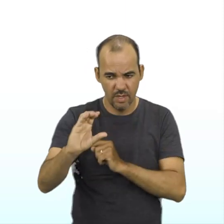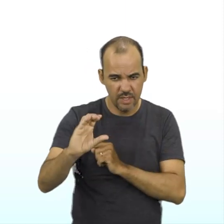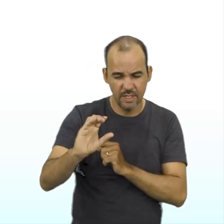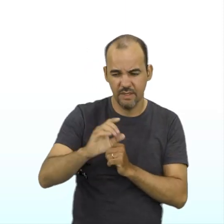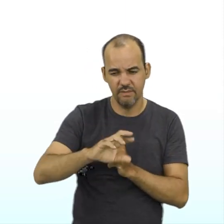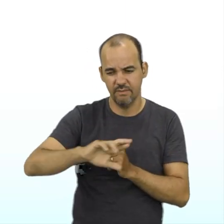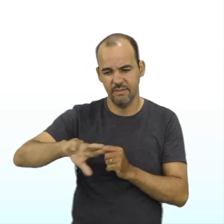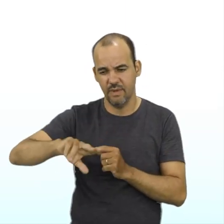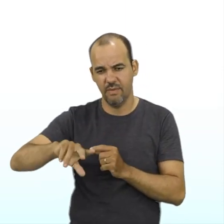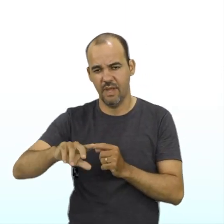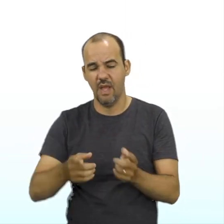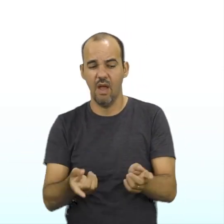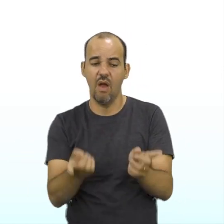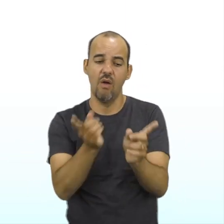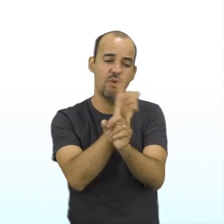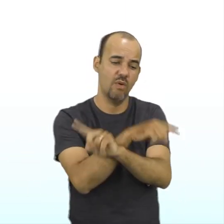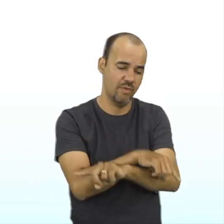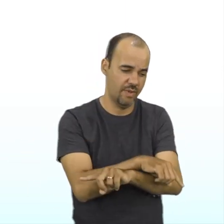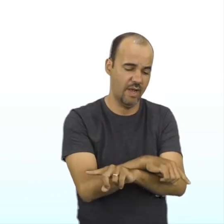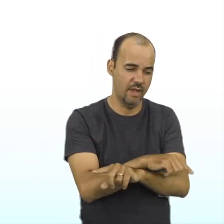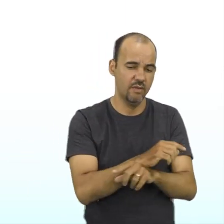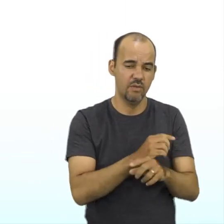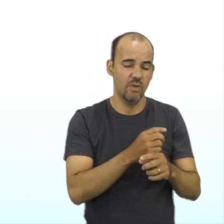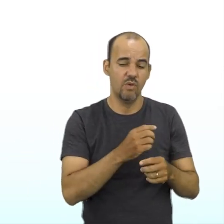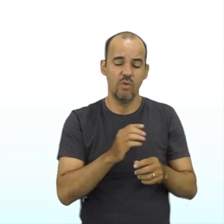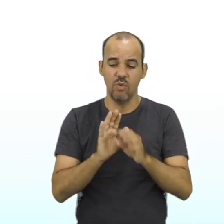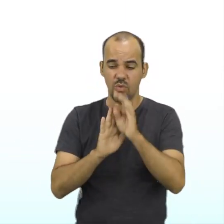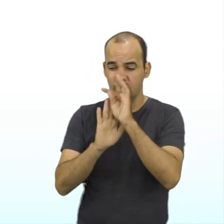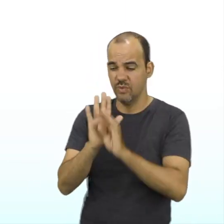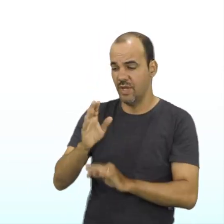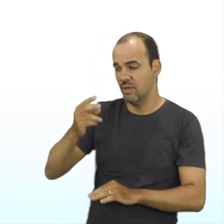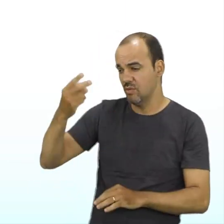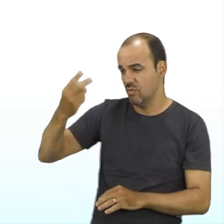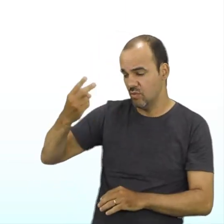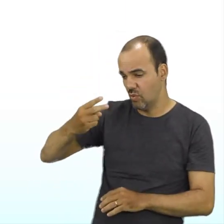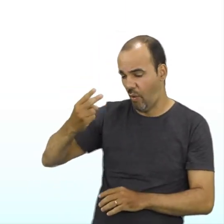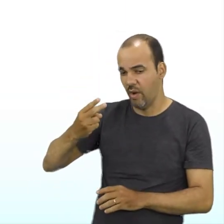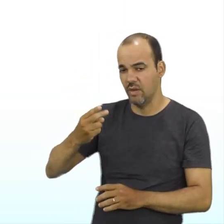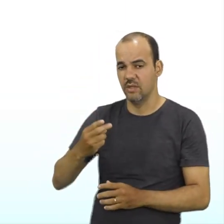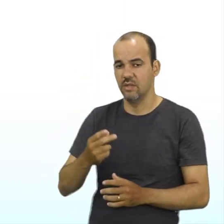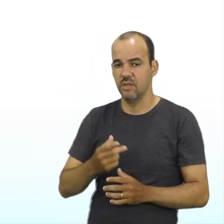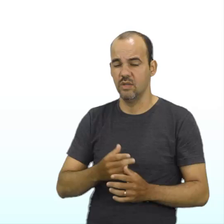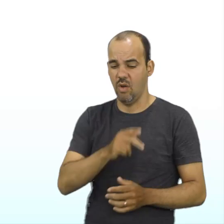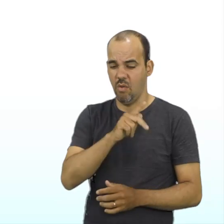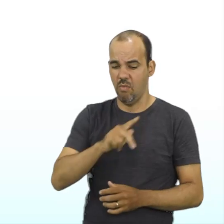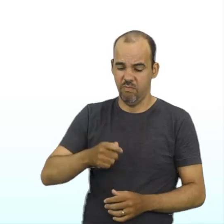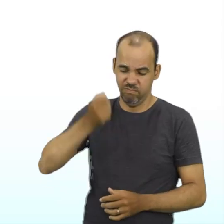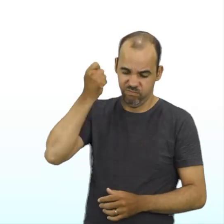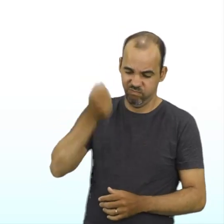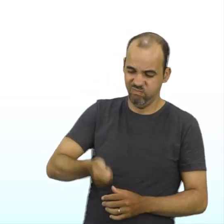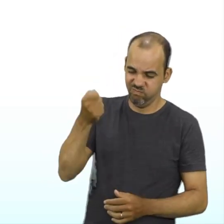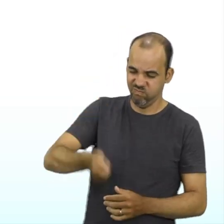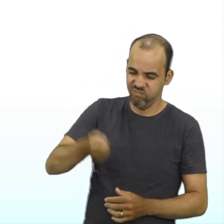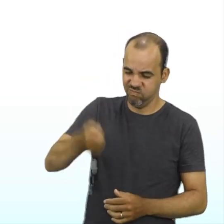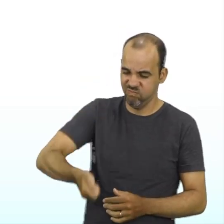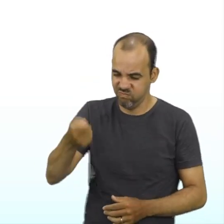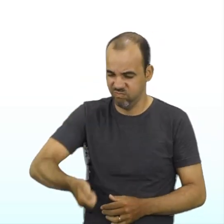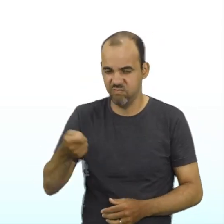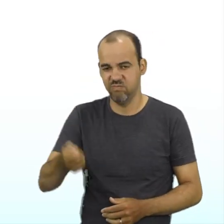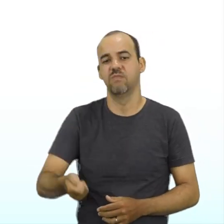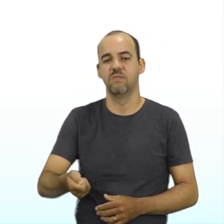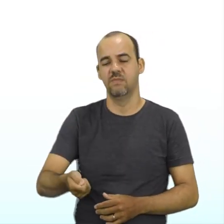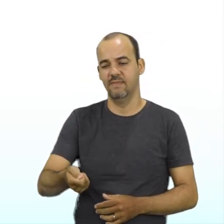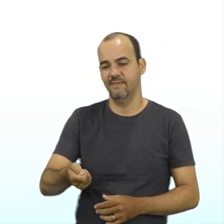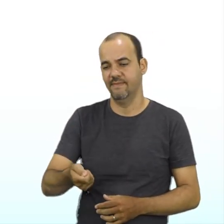contrário, tem uma parte do texto aqui que diz las cosas no mejoram en el nuevo